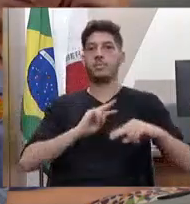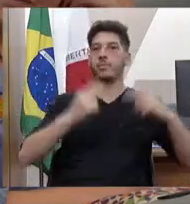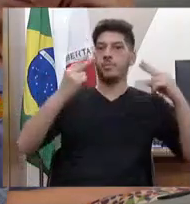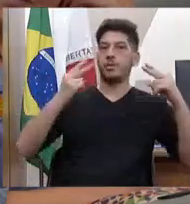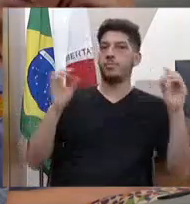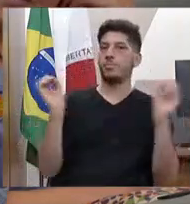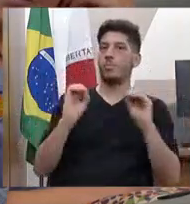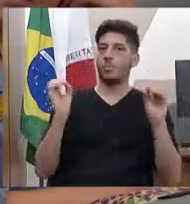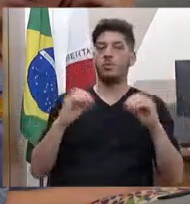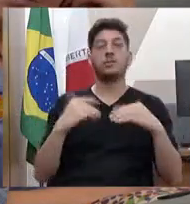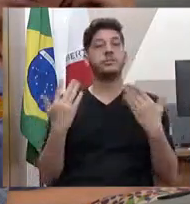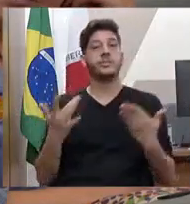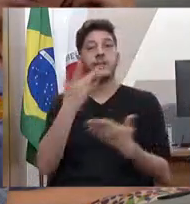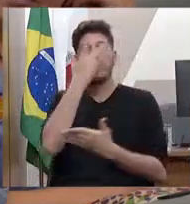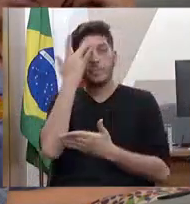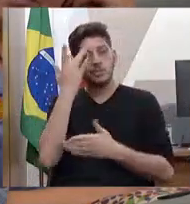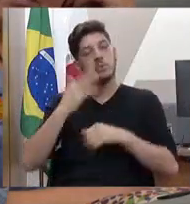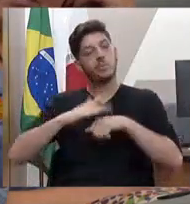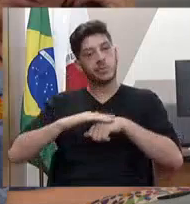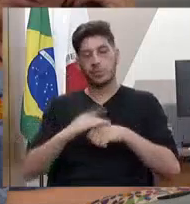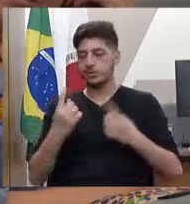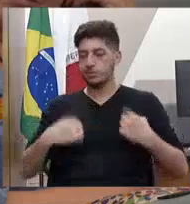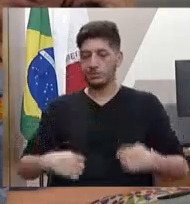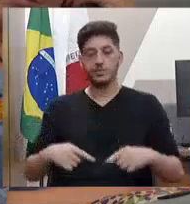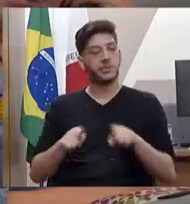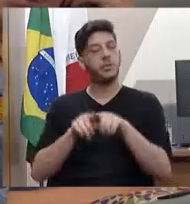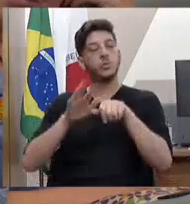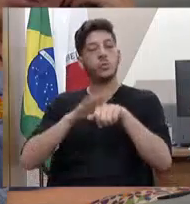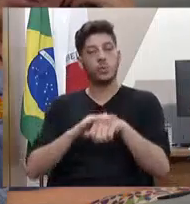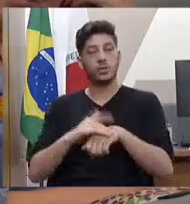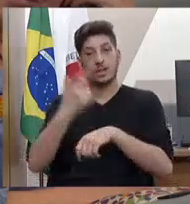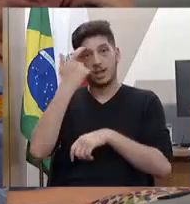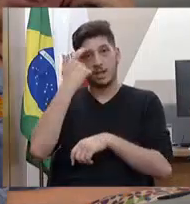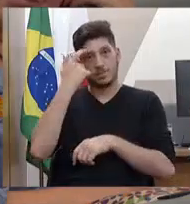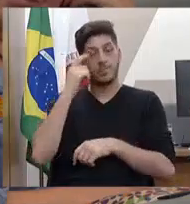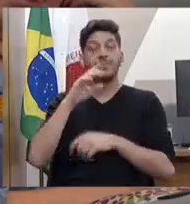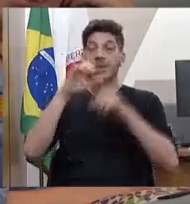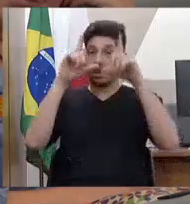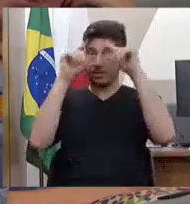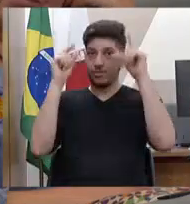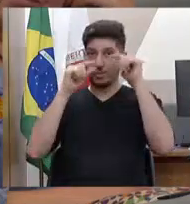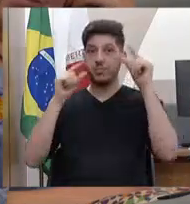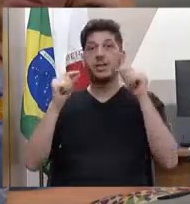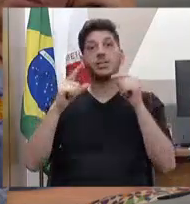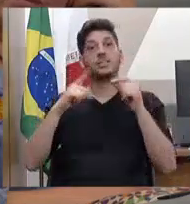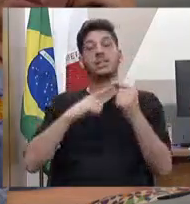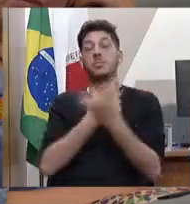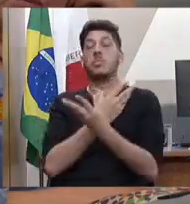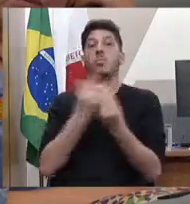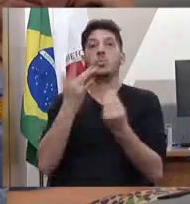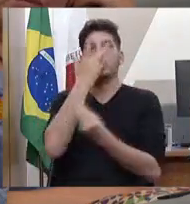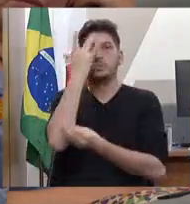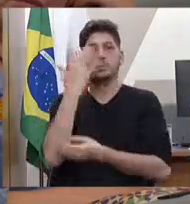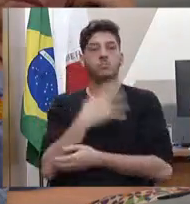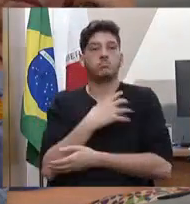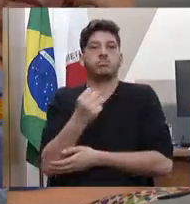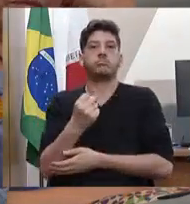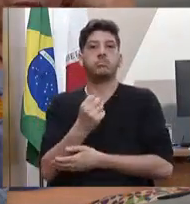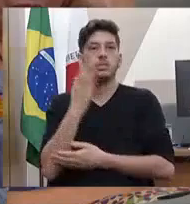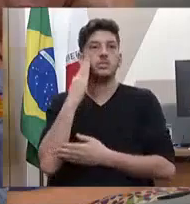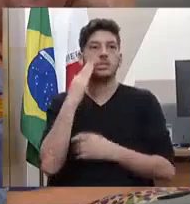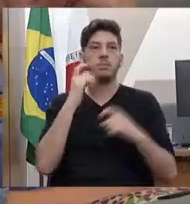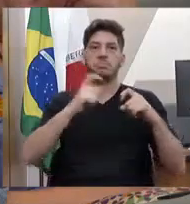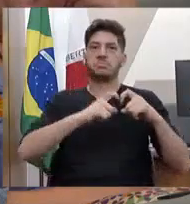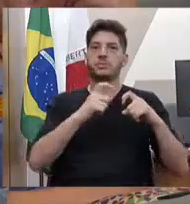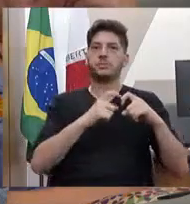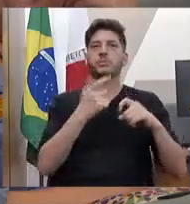e psicologicamente a enfermagem de forma geral tem acontecido muito alto extermínio a gente sabe que os médicos né